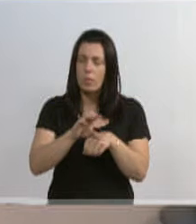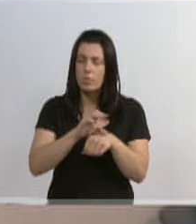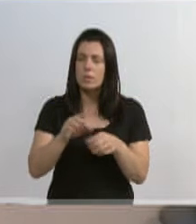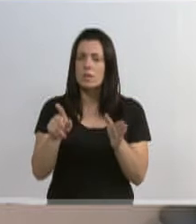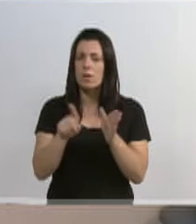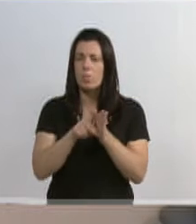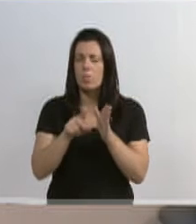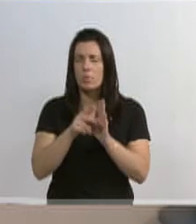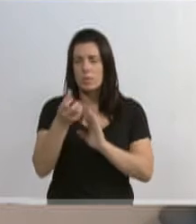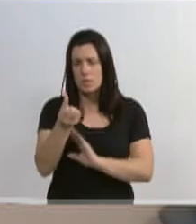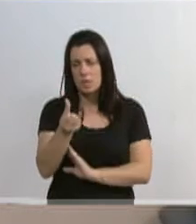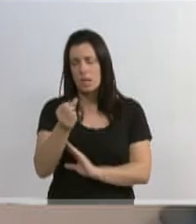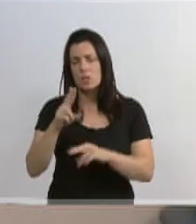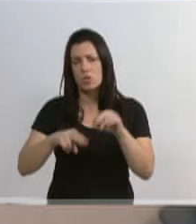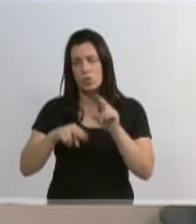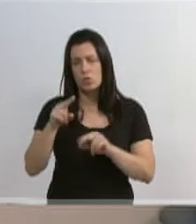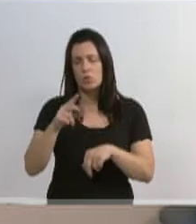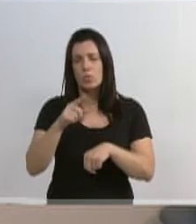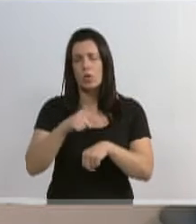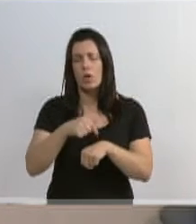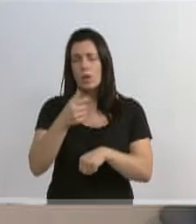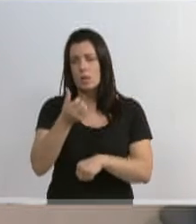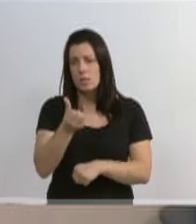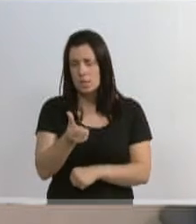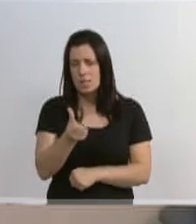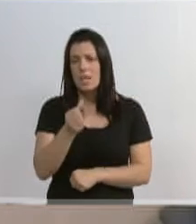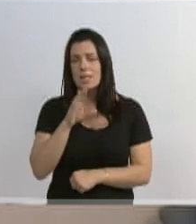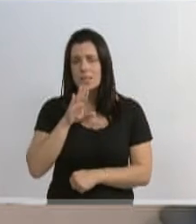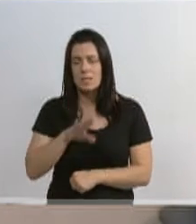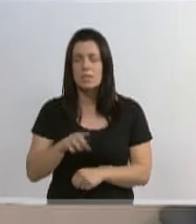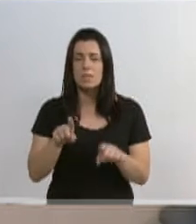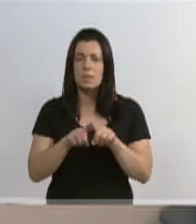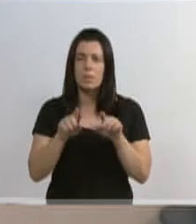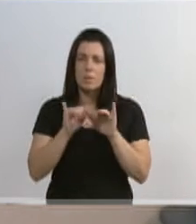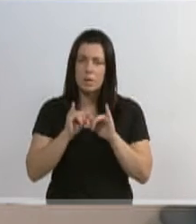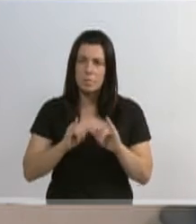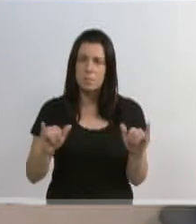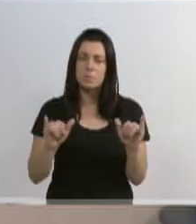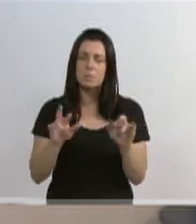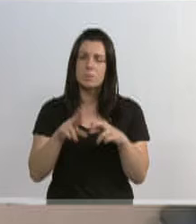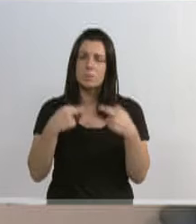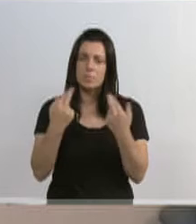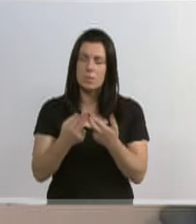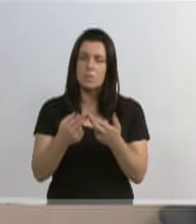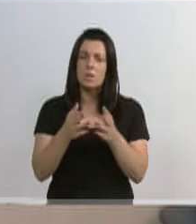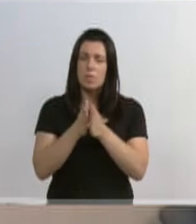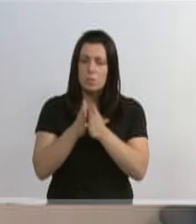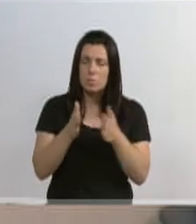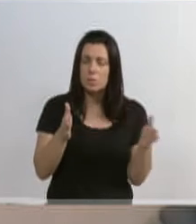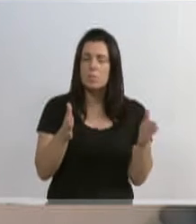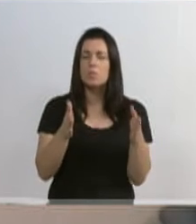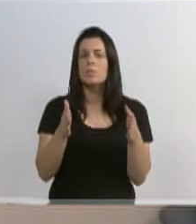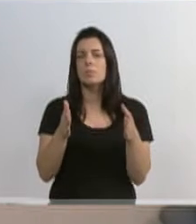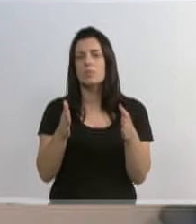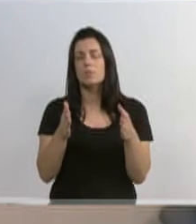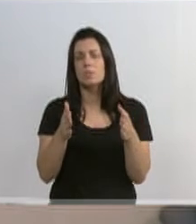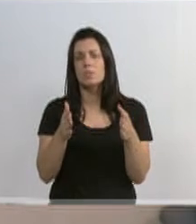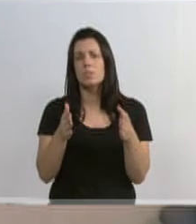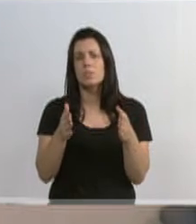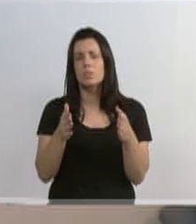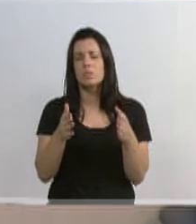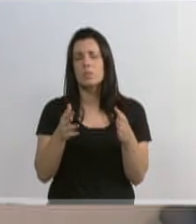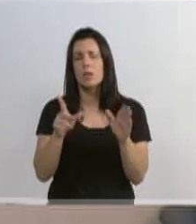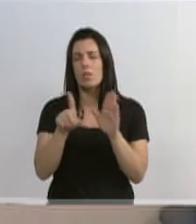10 horas. Por fim, comunico a realização de reunião da Comissão Legislativa Temporária de Revogação de Leis, na